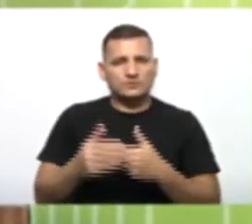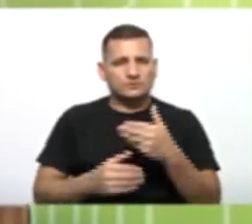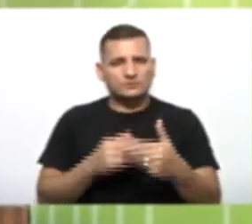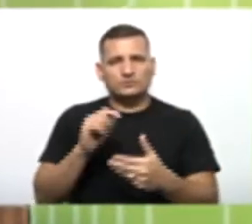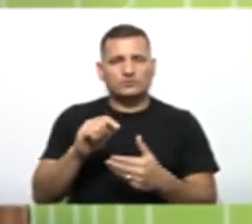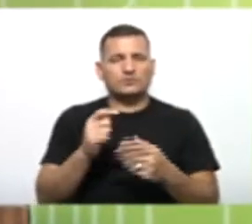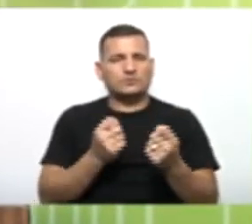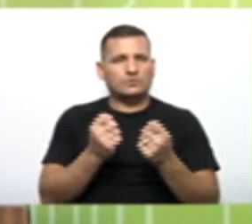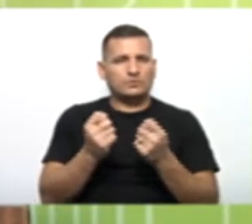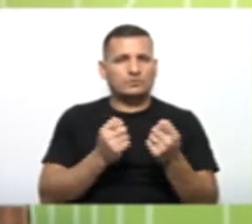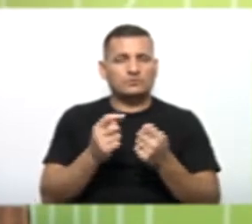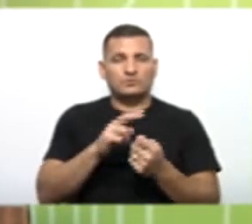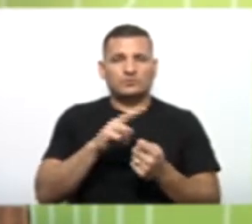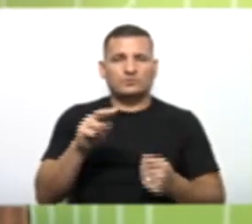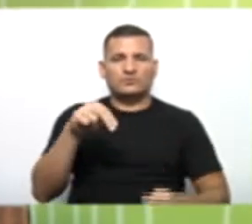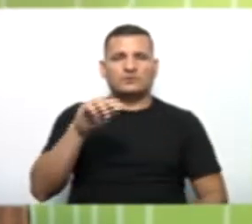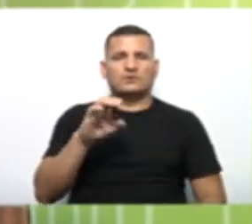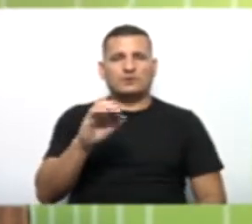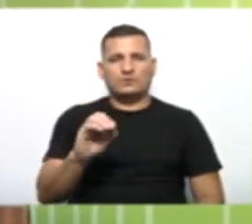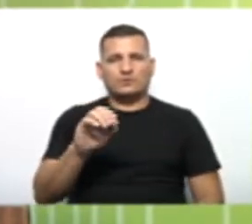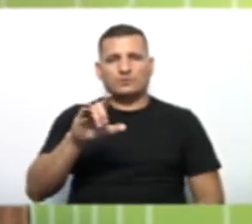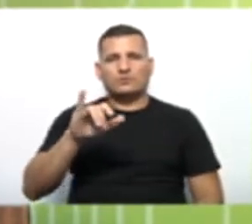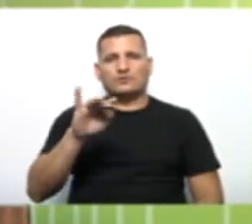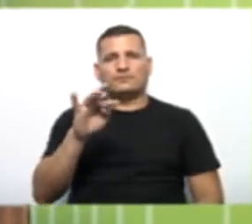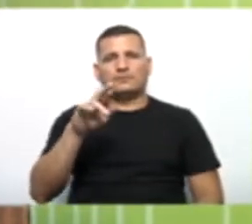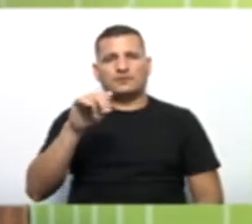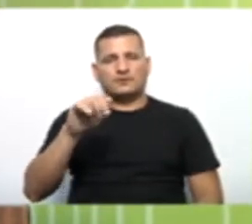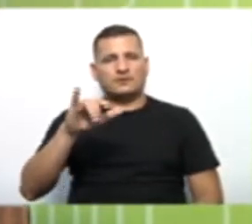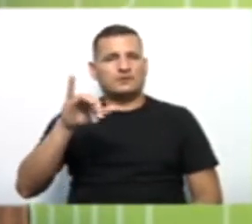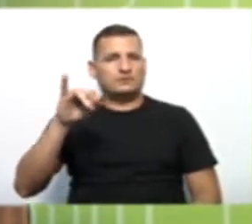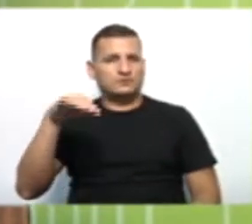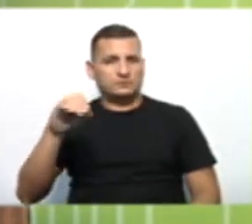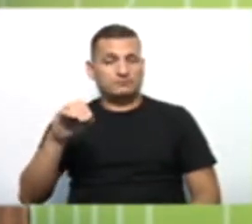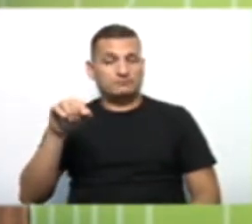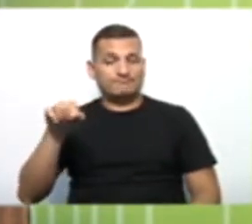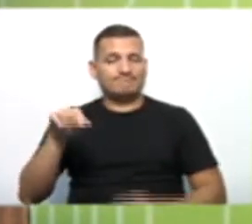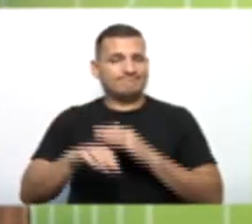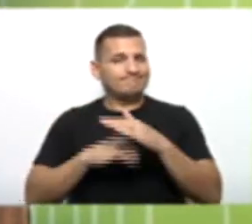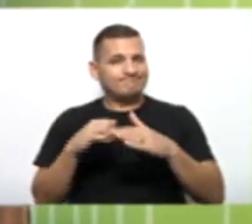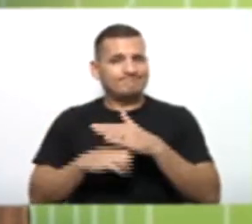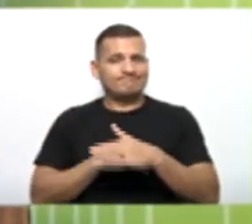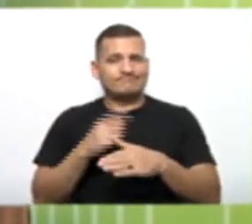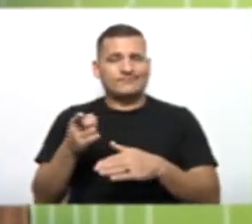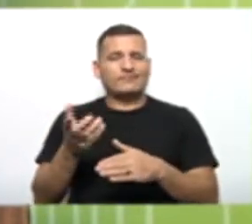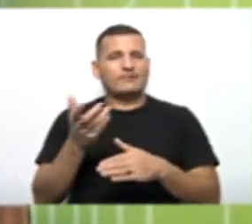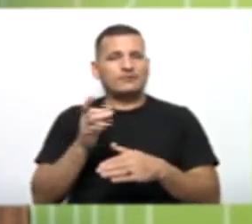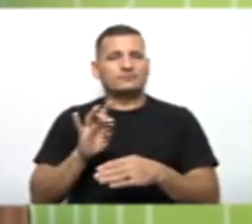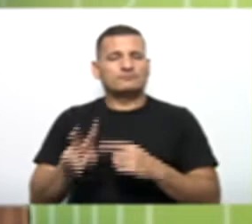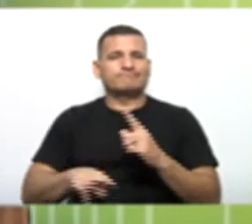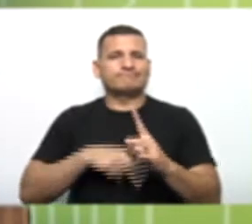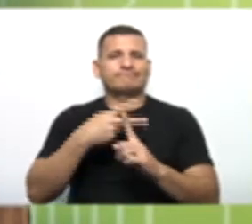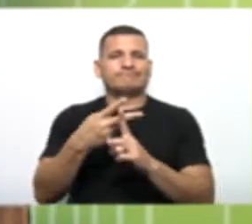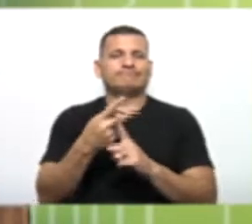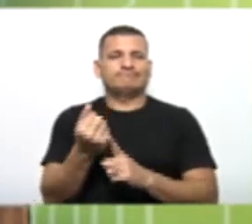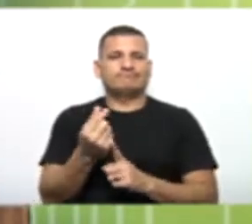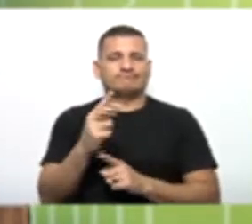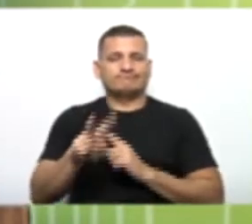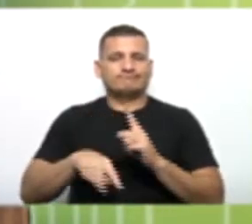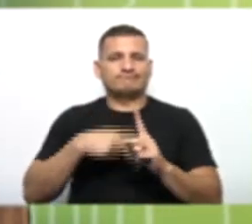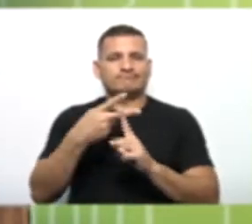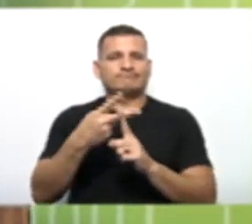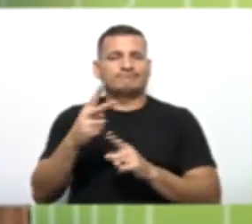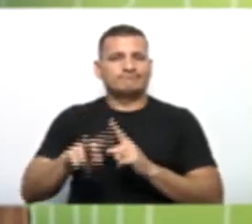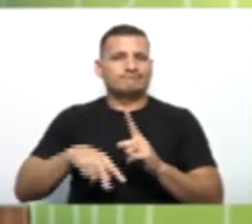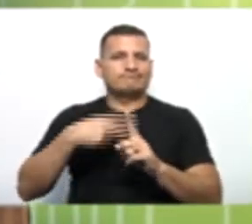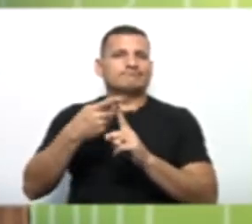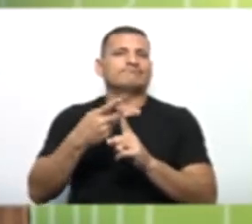neoliberalismo onde as grandes empresas objetivo apenas o lucro aumentar a margem de lucro esse é o grande objetivo